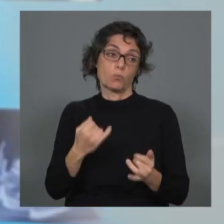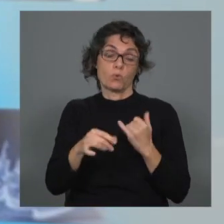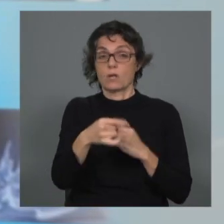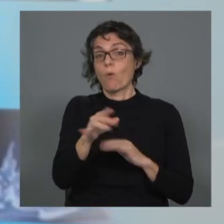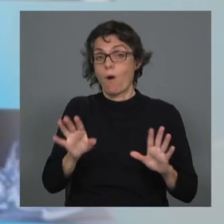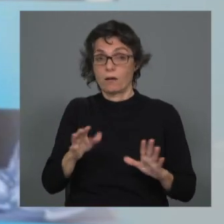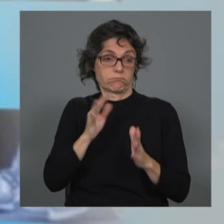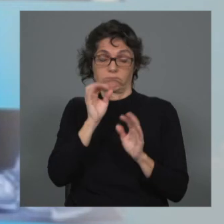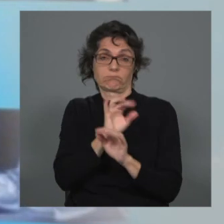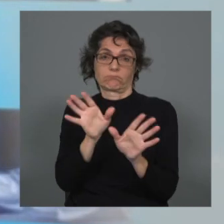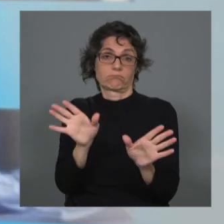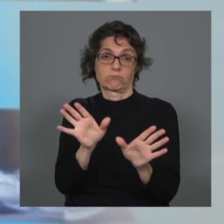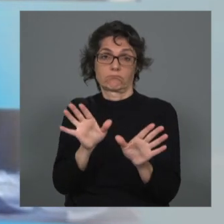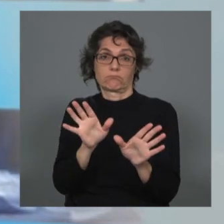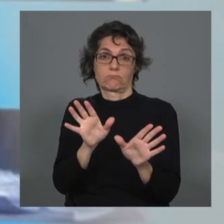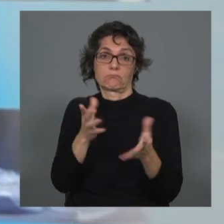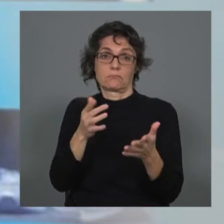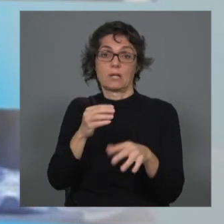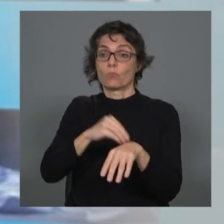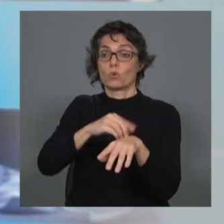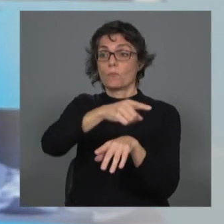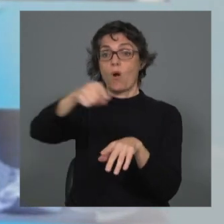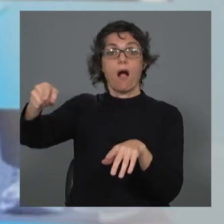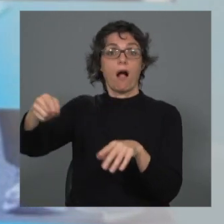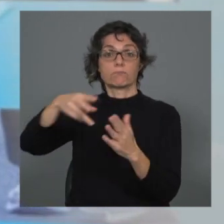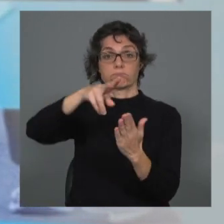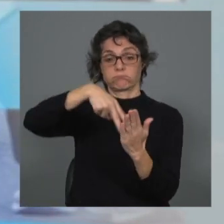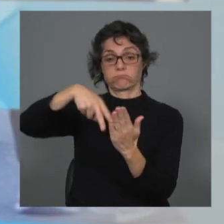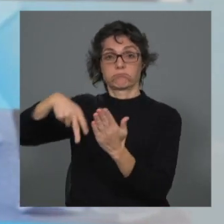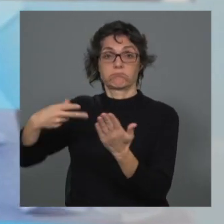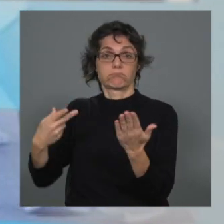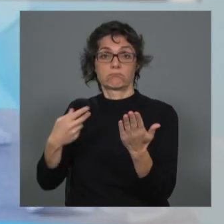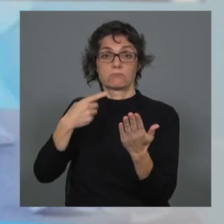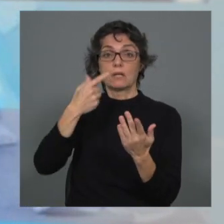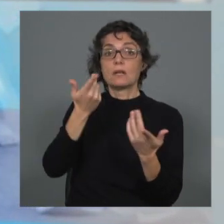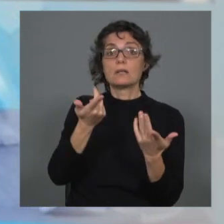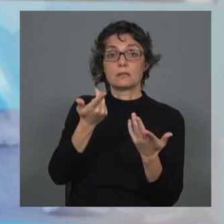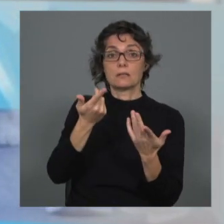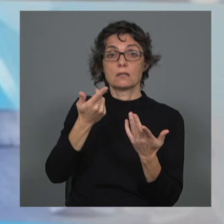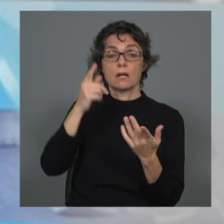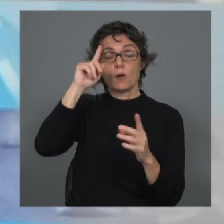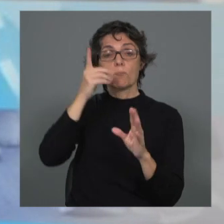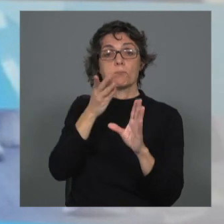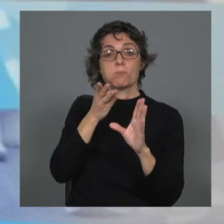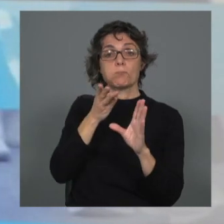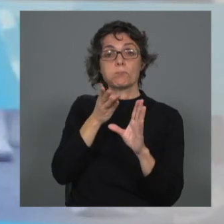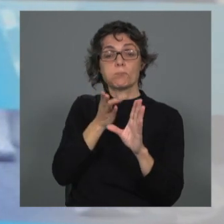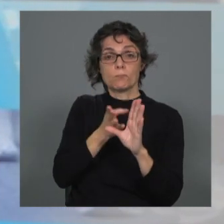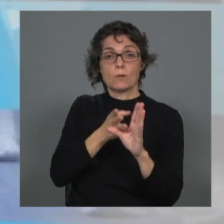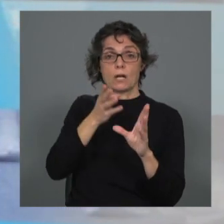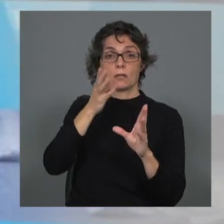claro. Basta lermos os testemunhos dos especialistas, dos psiquiatras, dos